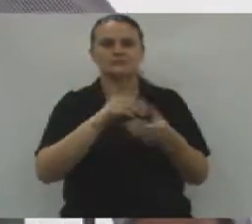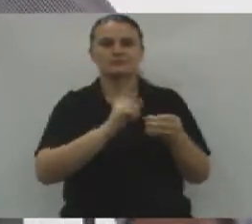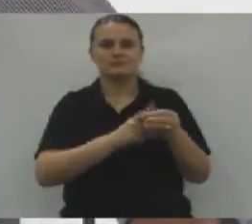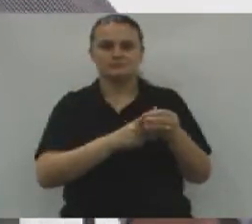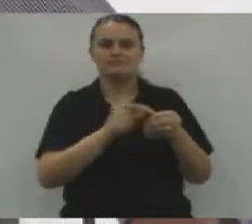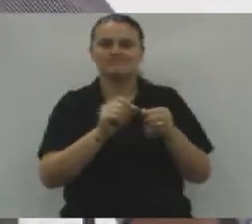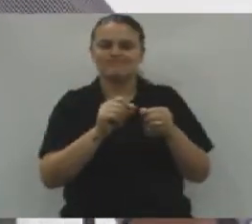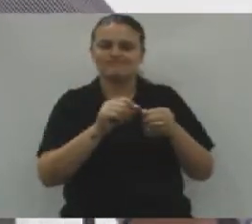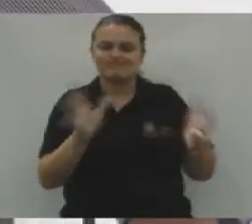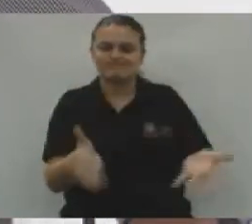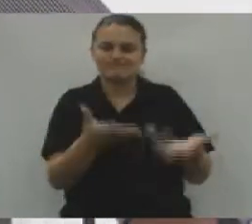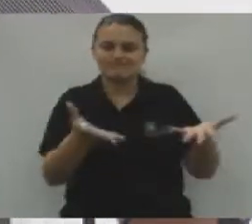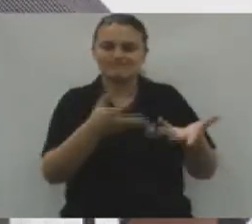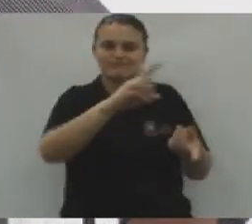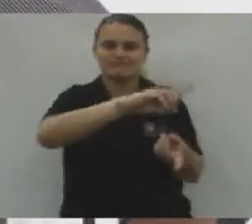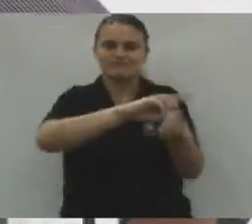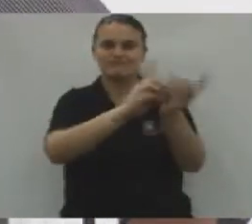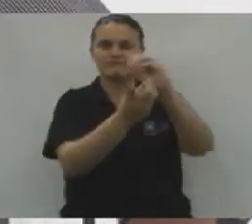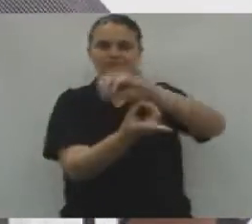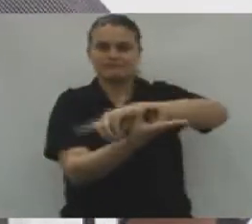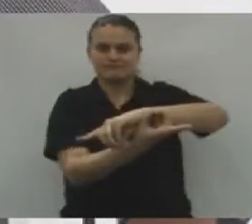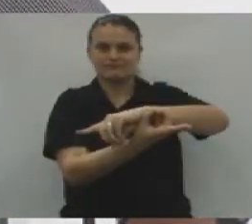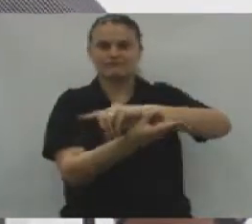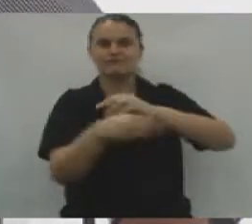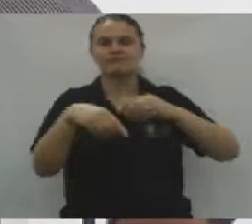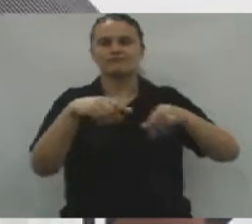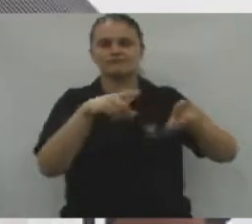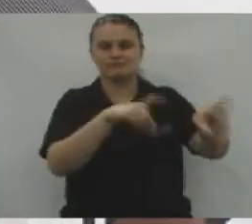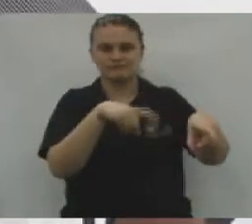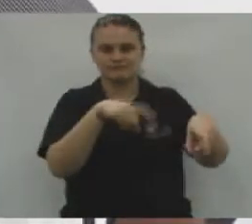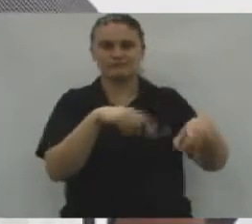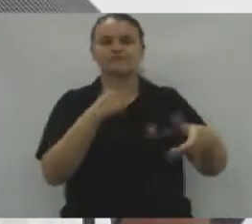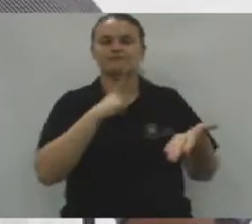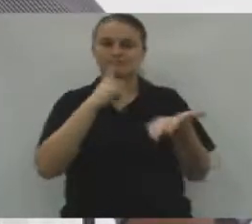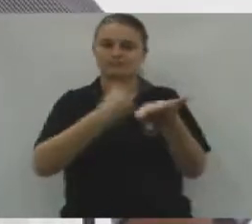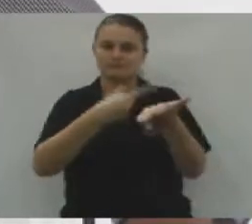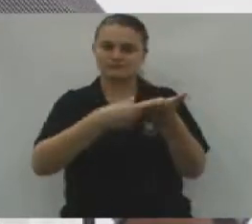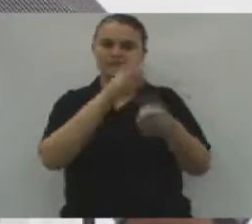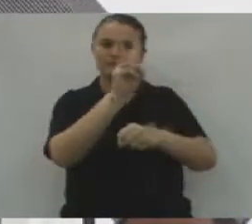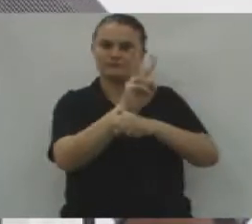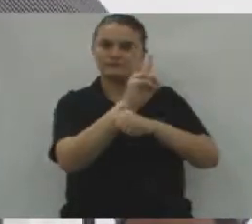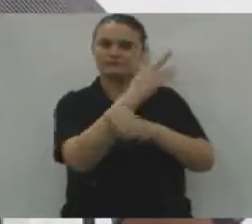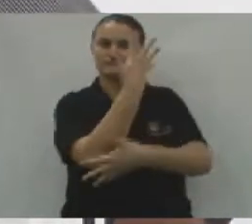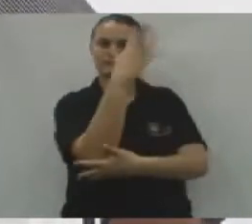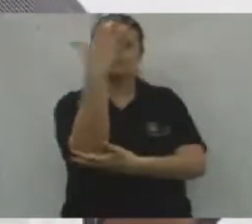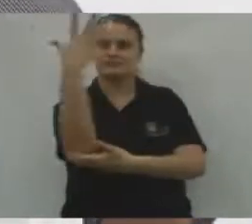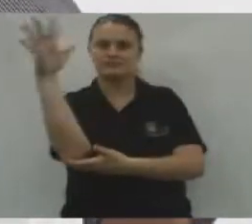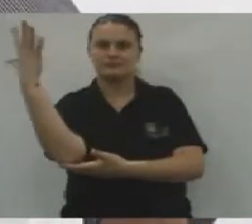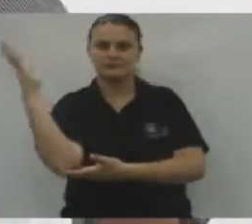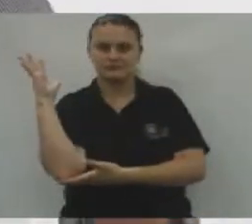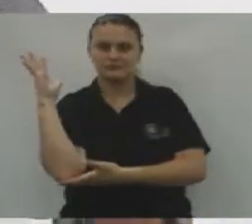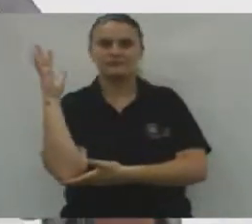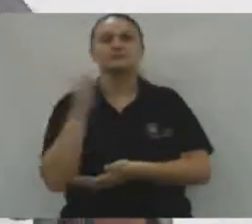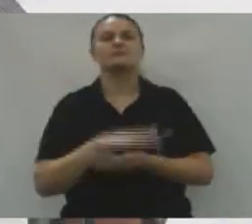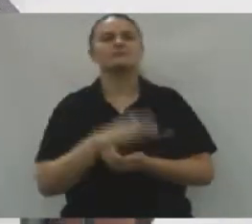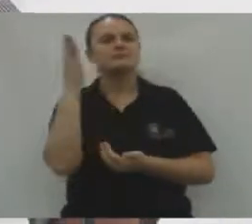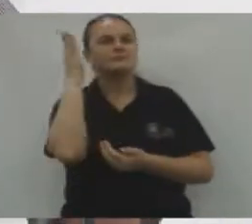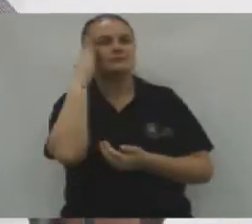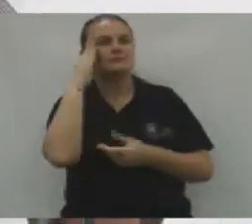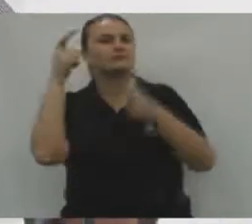Promover a sustentabilidade no campo, questão de compromisso ambiental, rastreabilidade dos